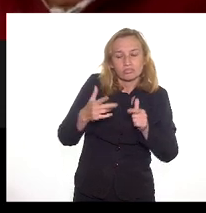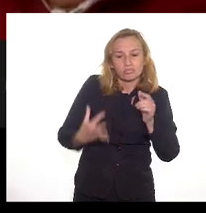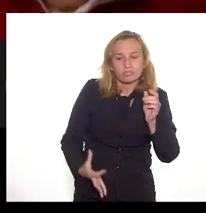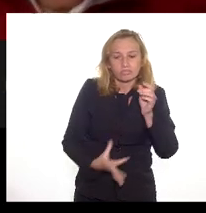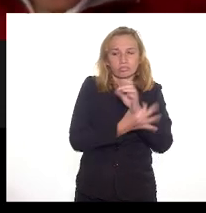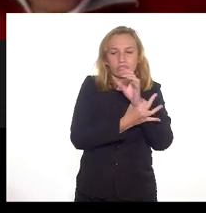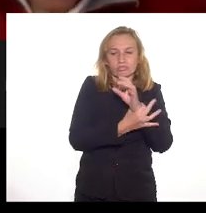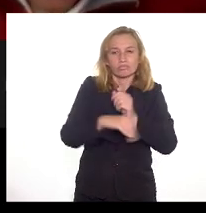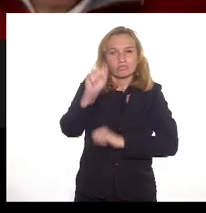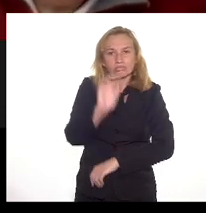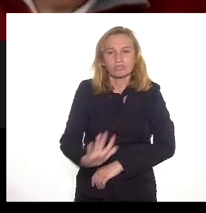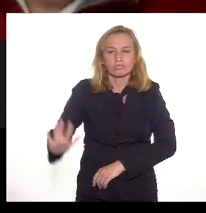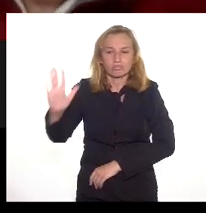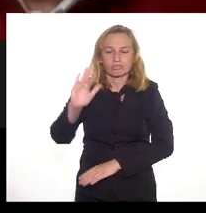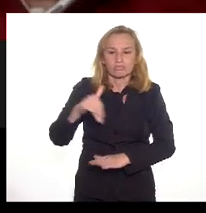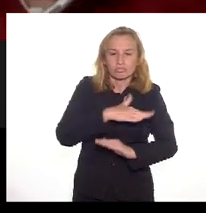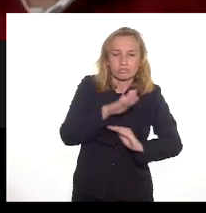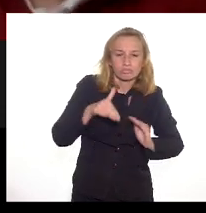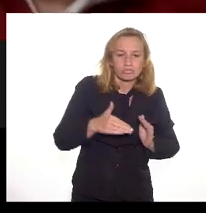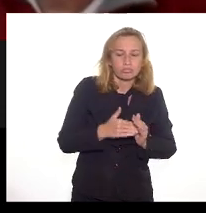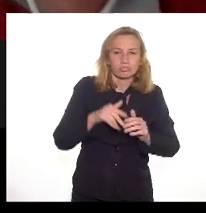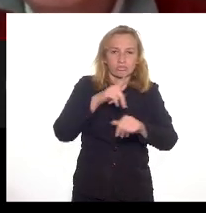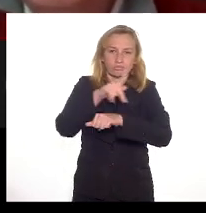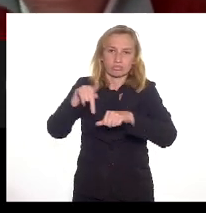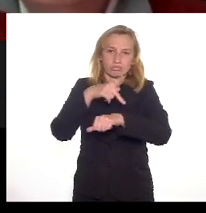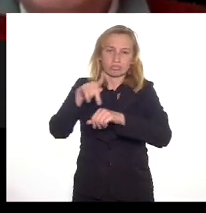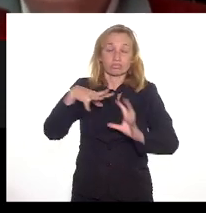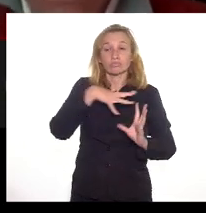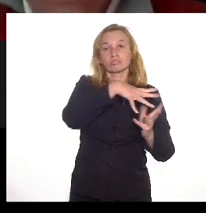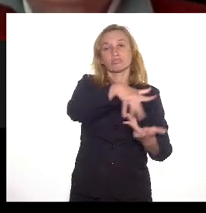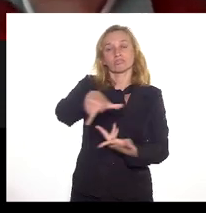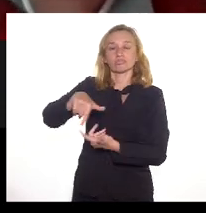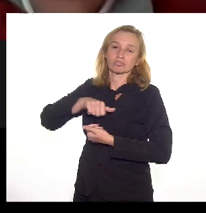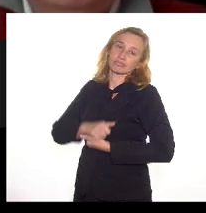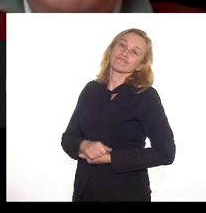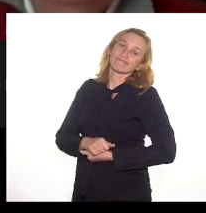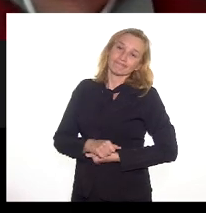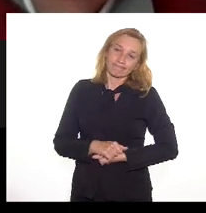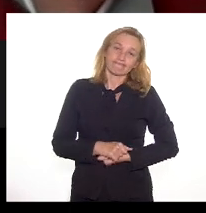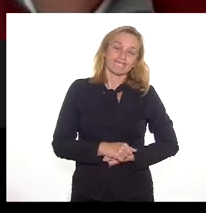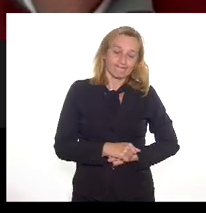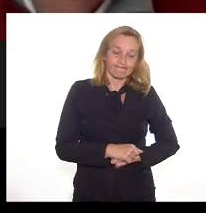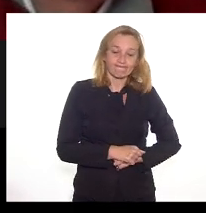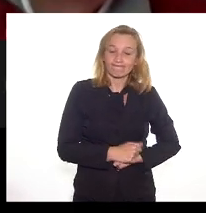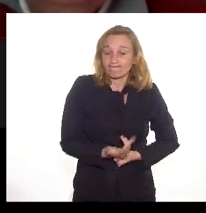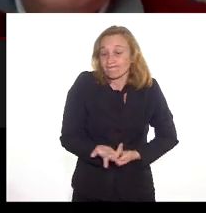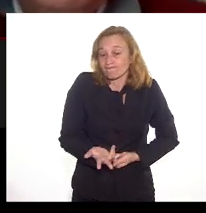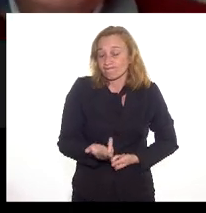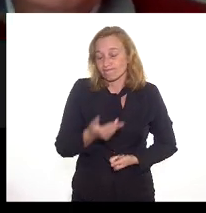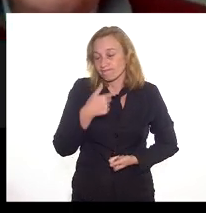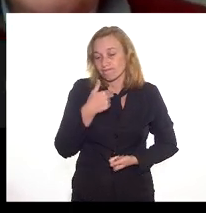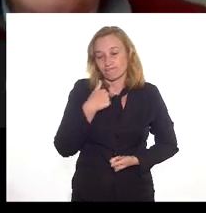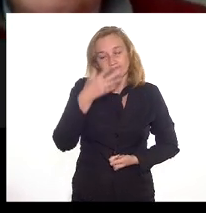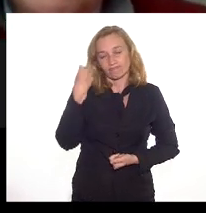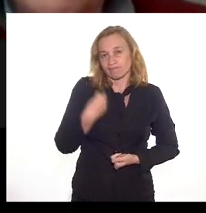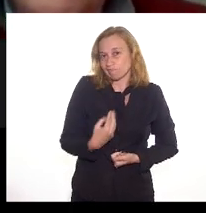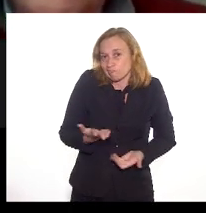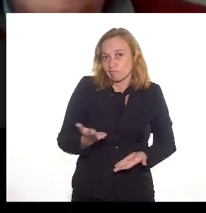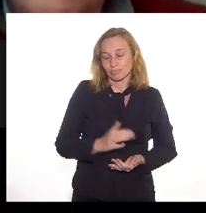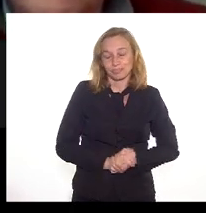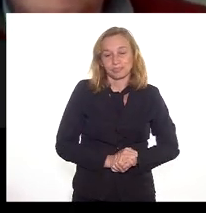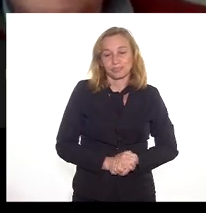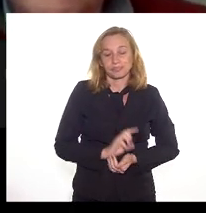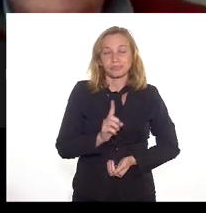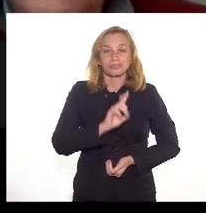segurança nacional em todos os países do mundo. Né? A gente não pode esquecer disso. Ela não